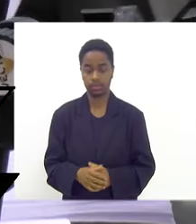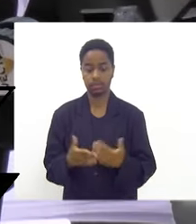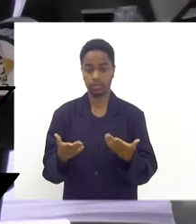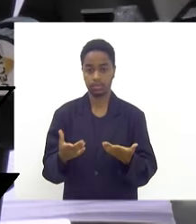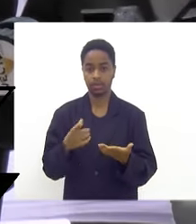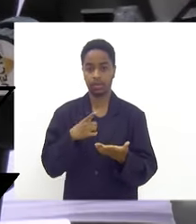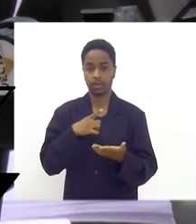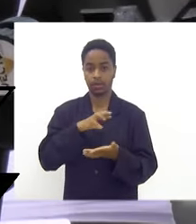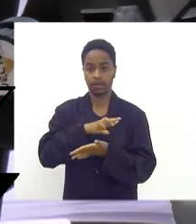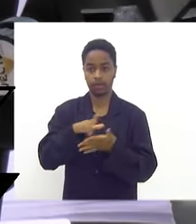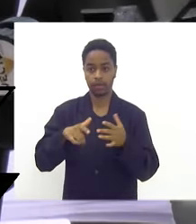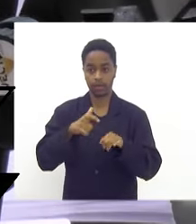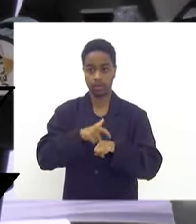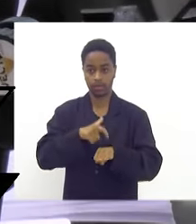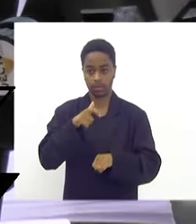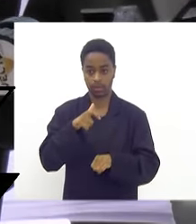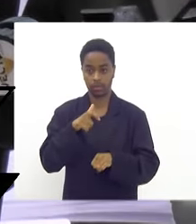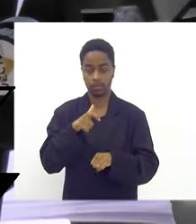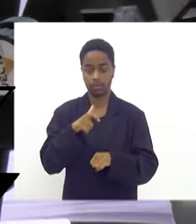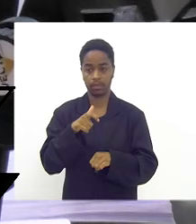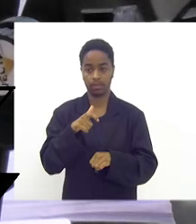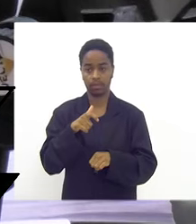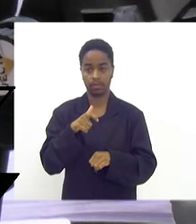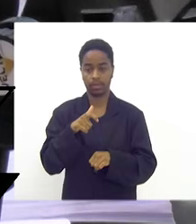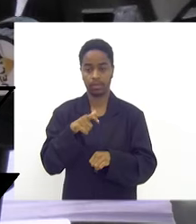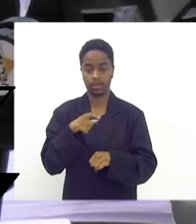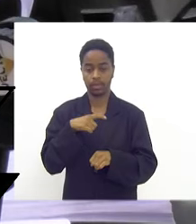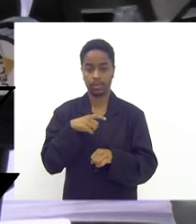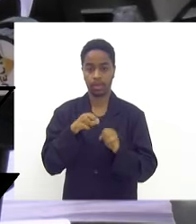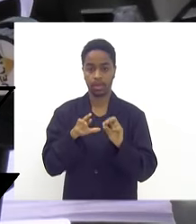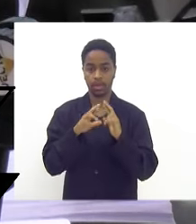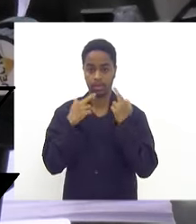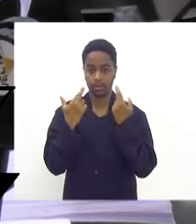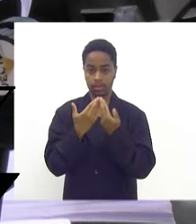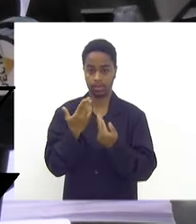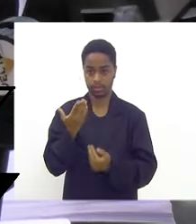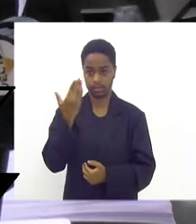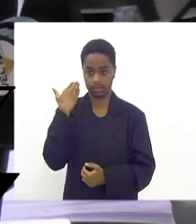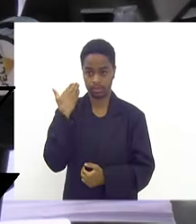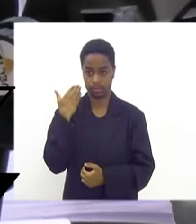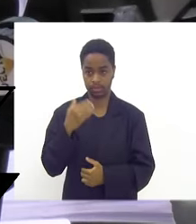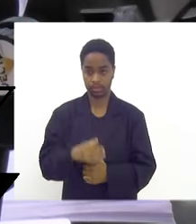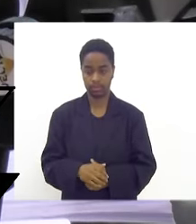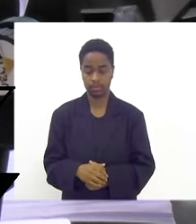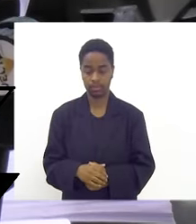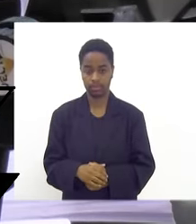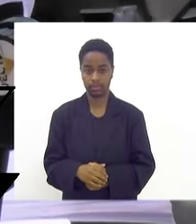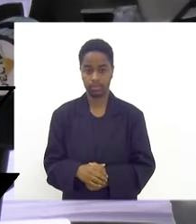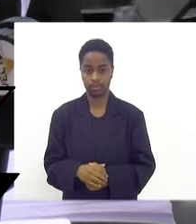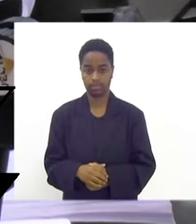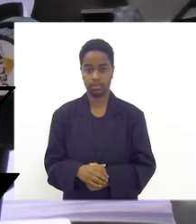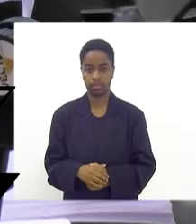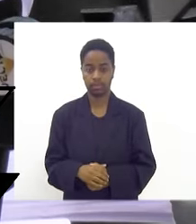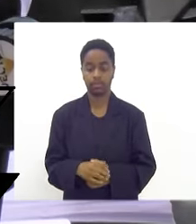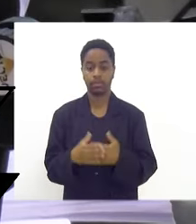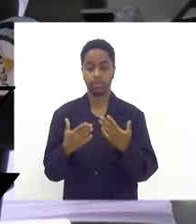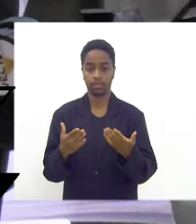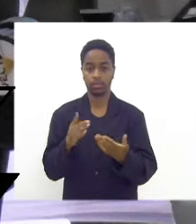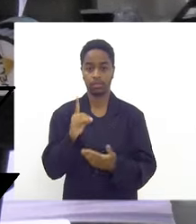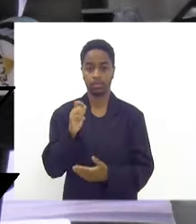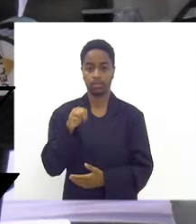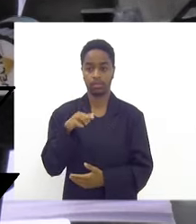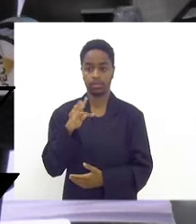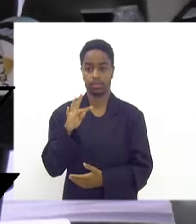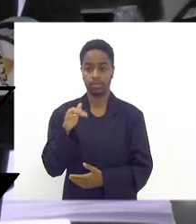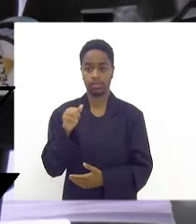vezes isso foi repetido Na audiência passada a cada pergunta que era feita o Senor Bruno Dantas dizia que